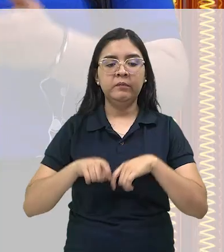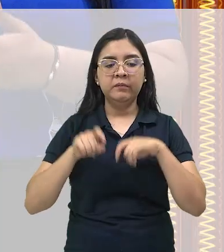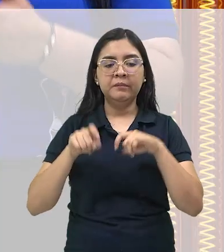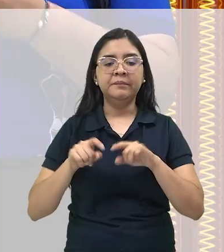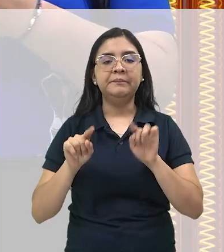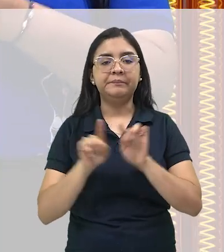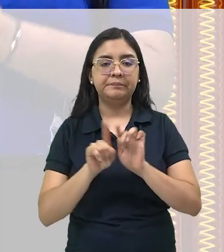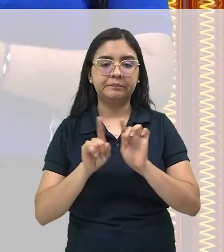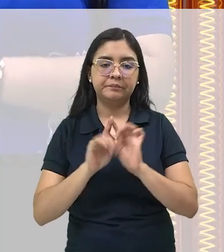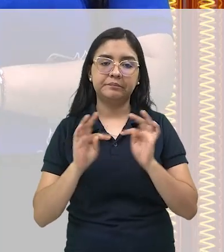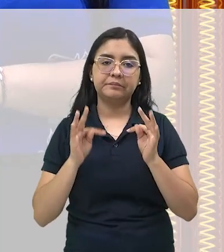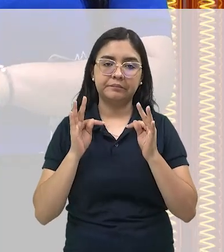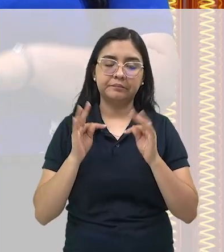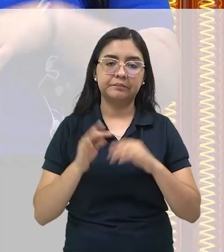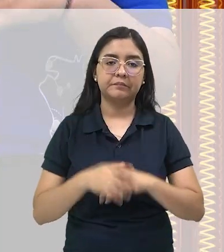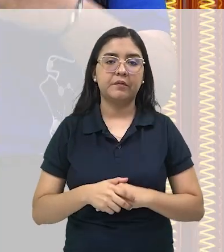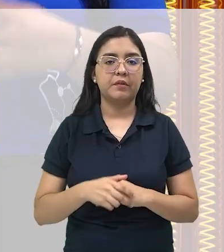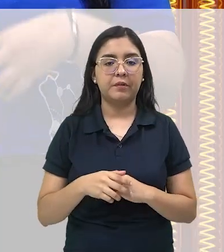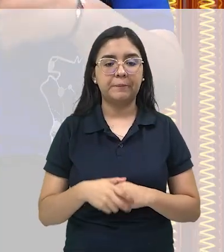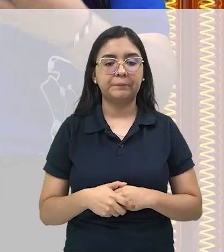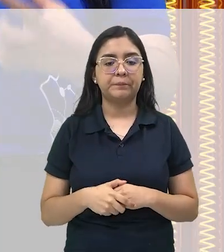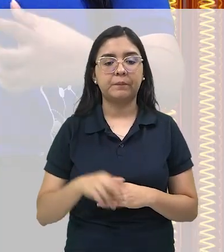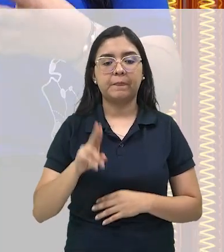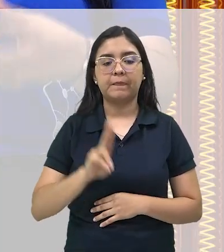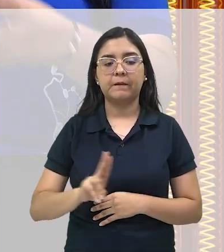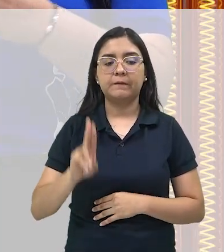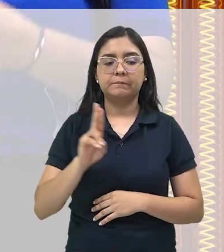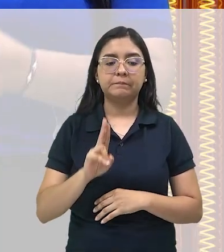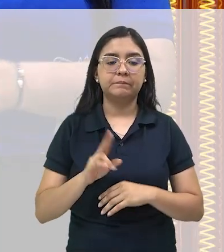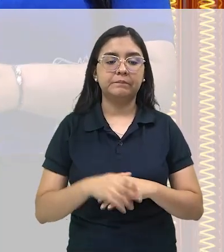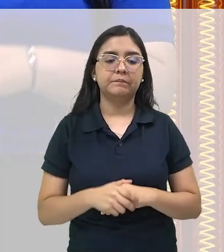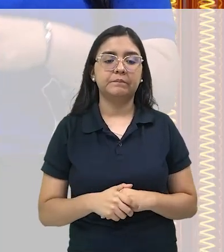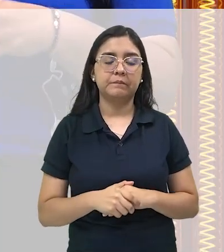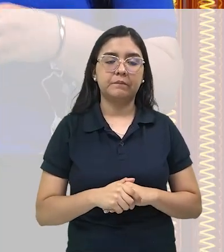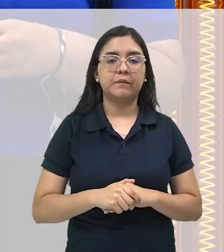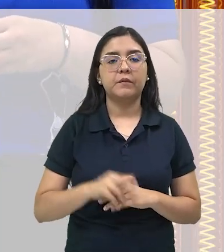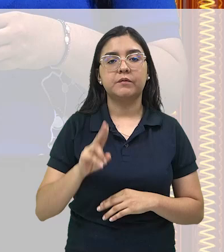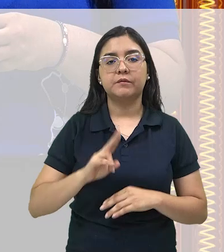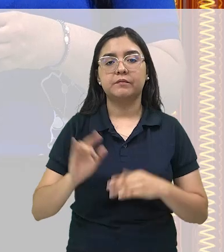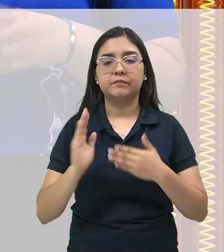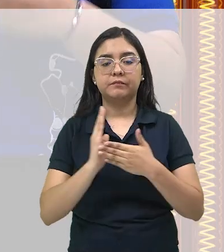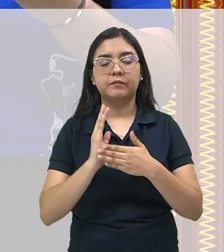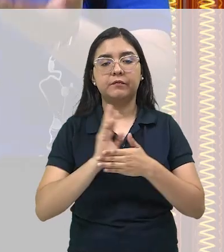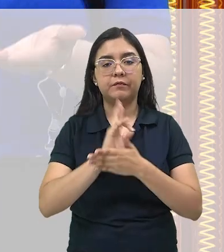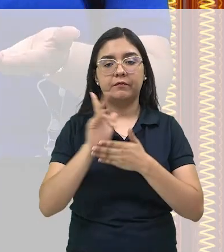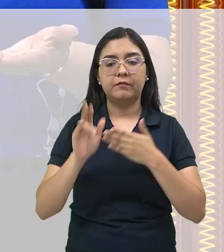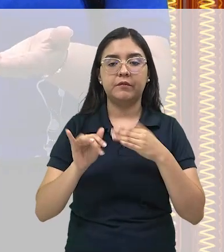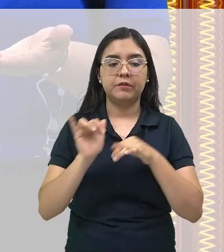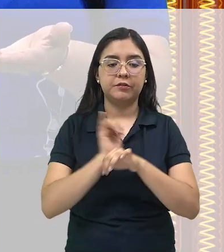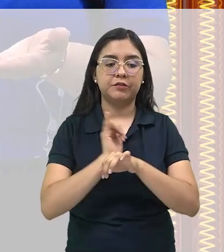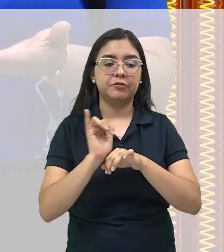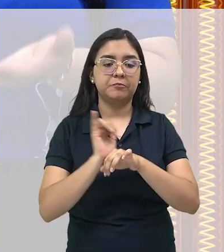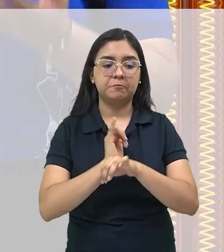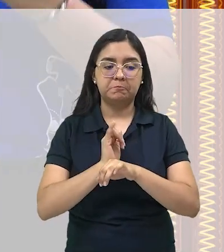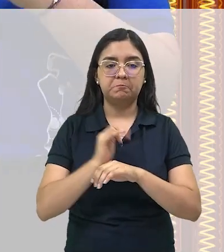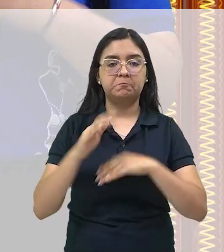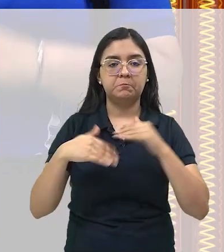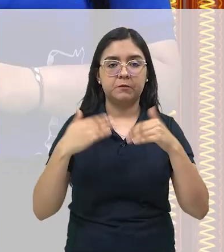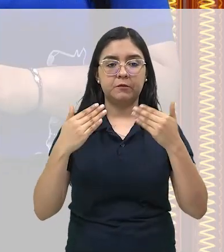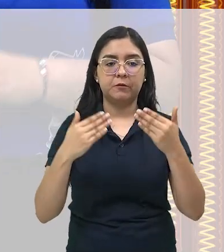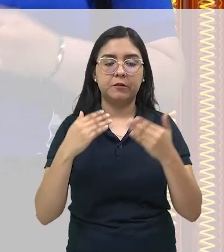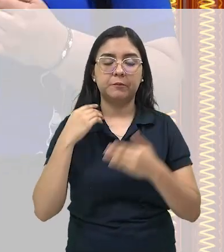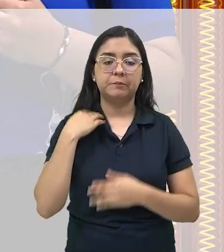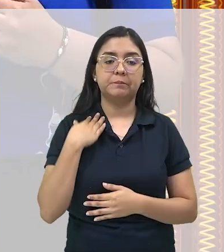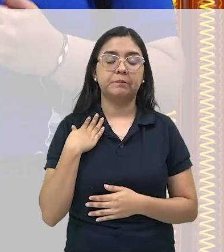que é justamente muito moderna, utilizando e empregando diversas técnicas cada vez mais avançadas, tá?